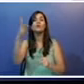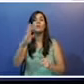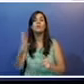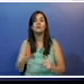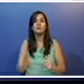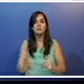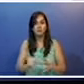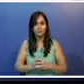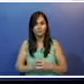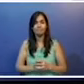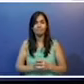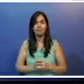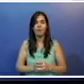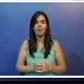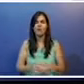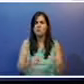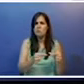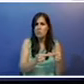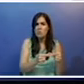Brasil.